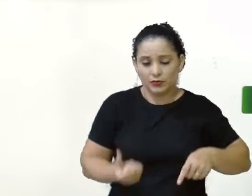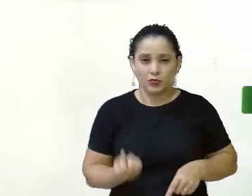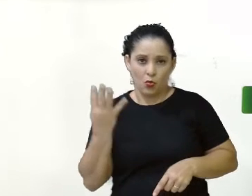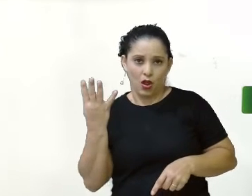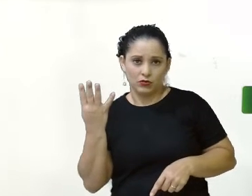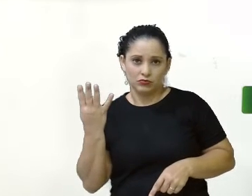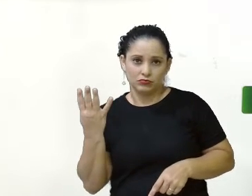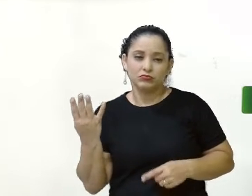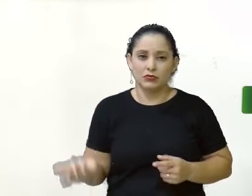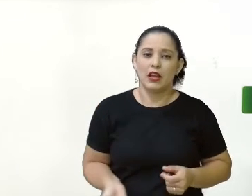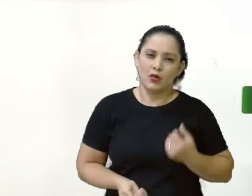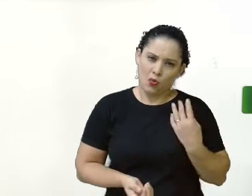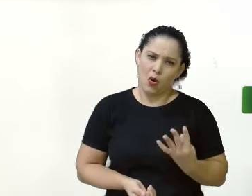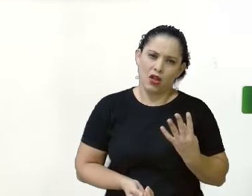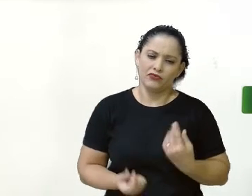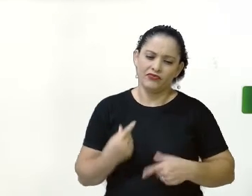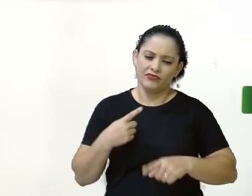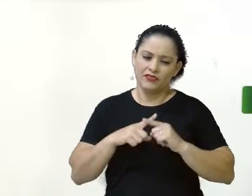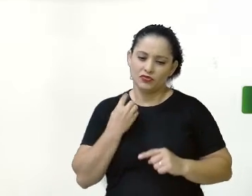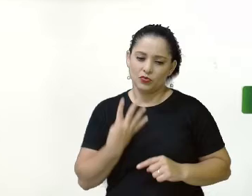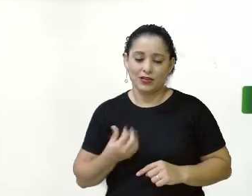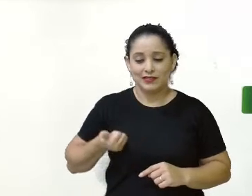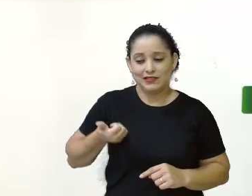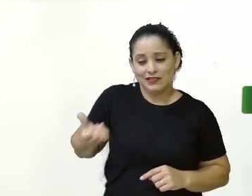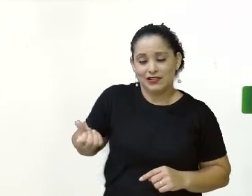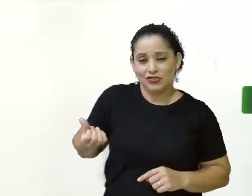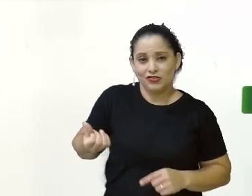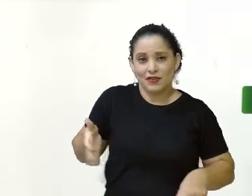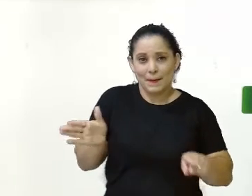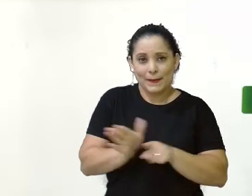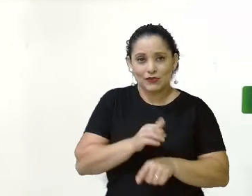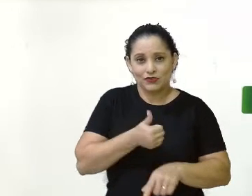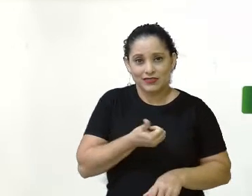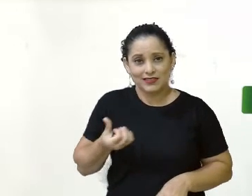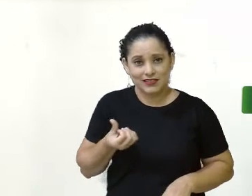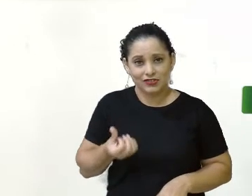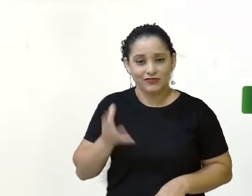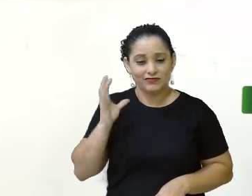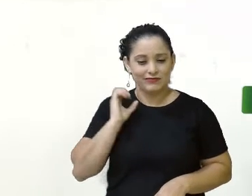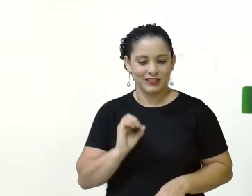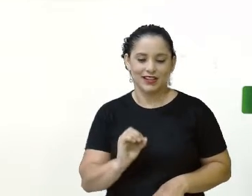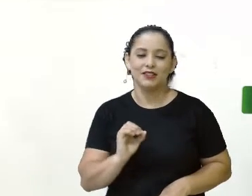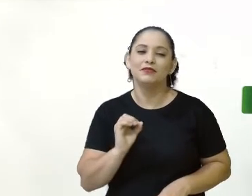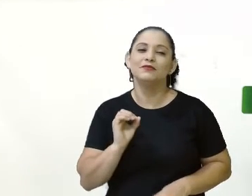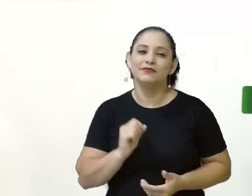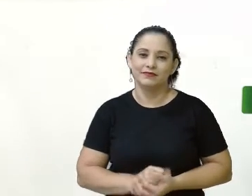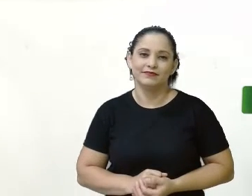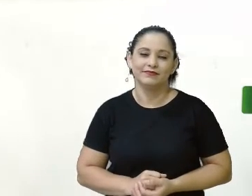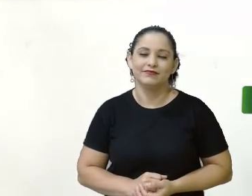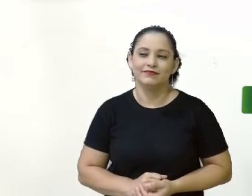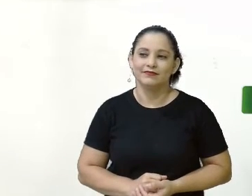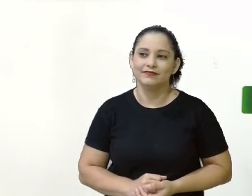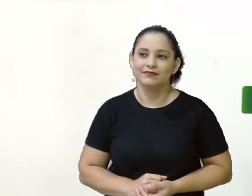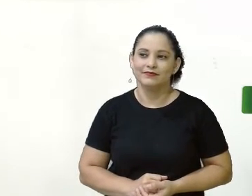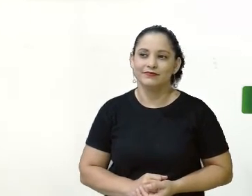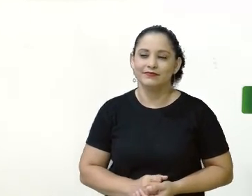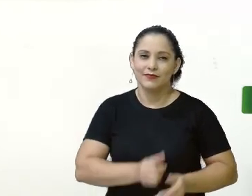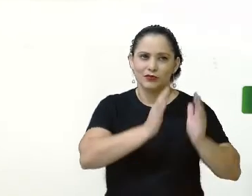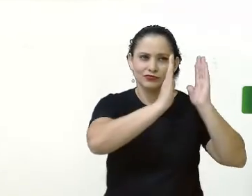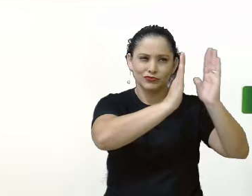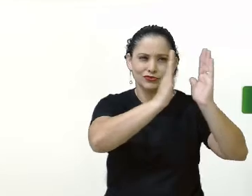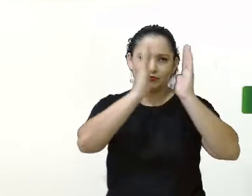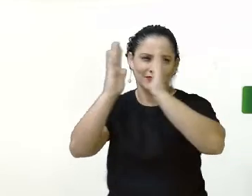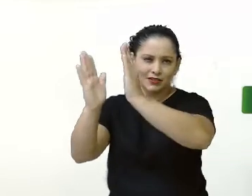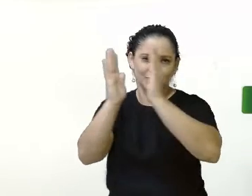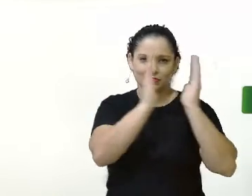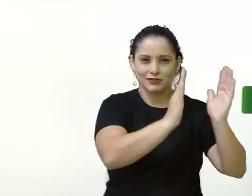4. 4 vezes 4, 16. Menos 16, 0. Os termos da minha